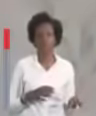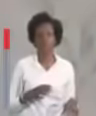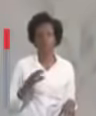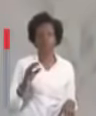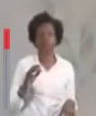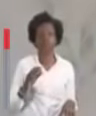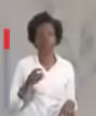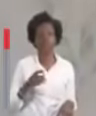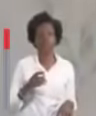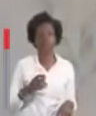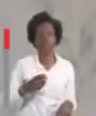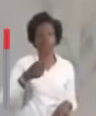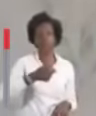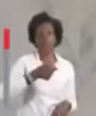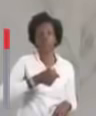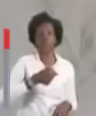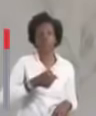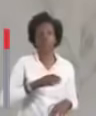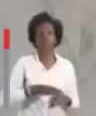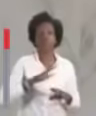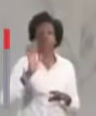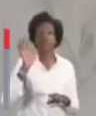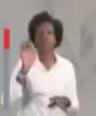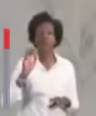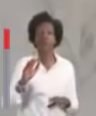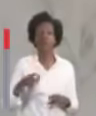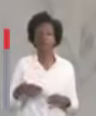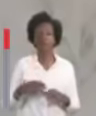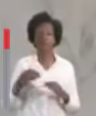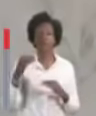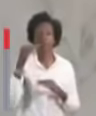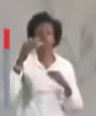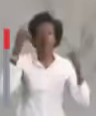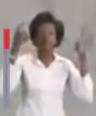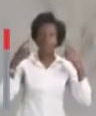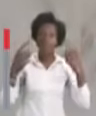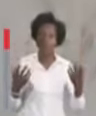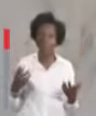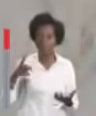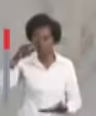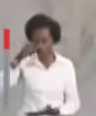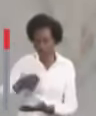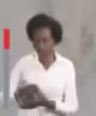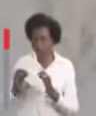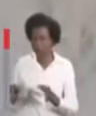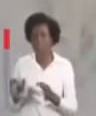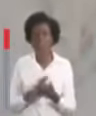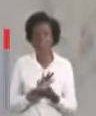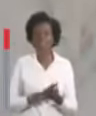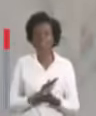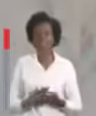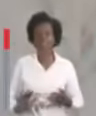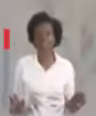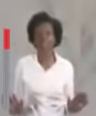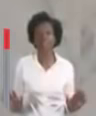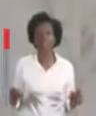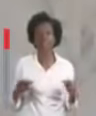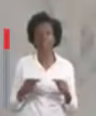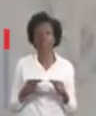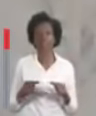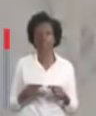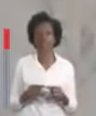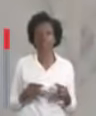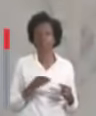desde já estão sendo e realistas do que o rei sendo que nenhuma decisão foi tomada ainda no nível